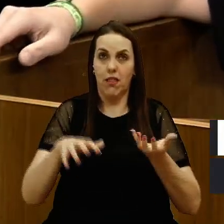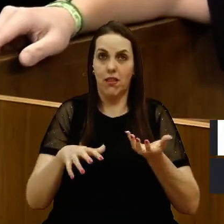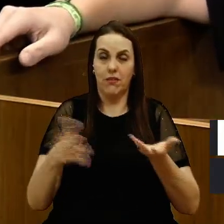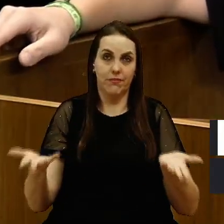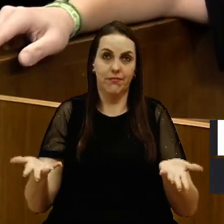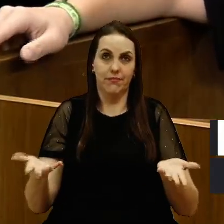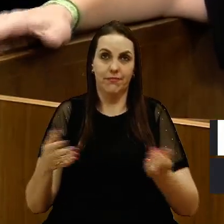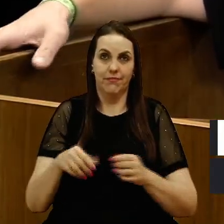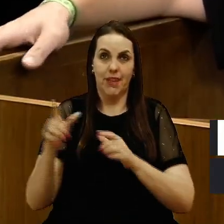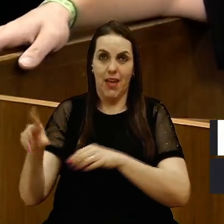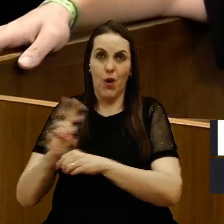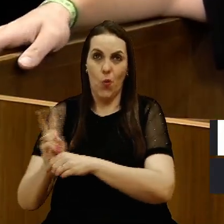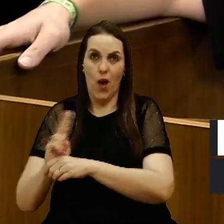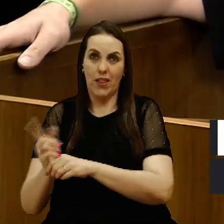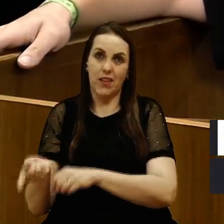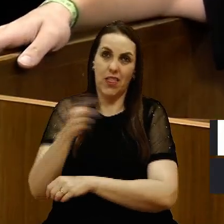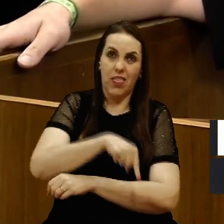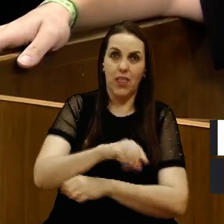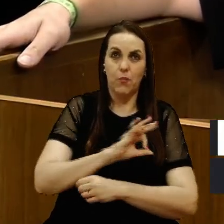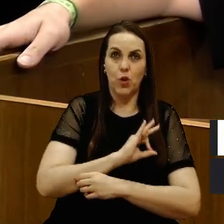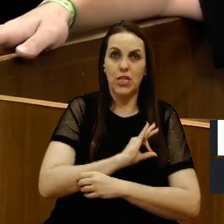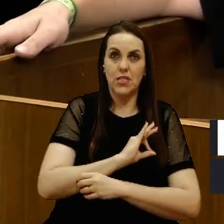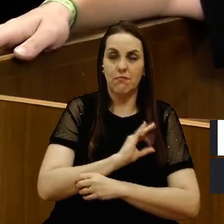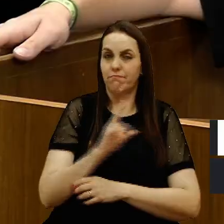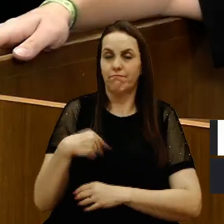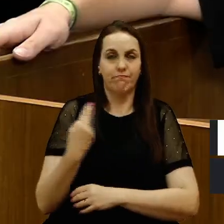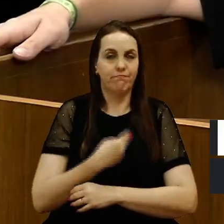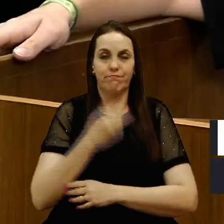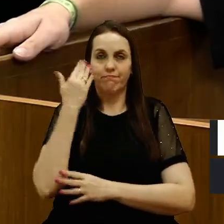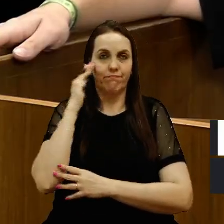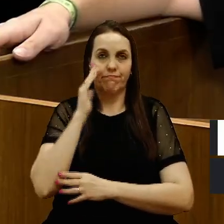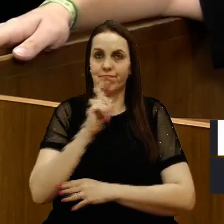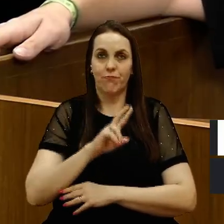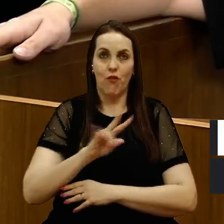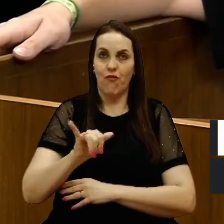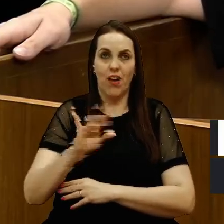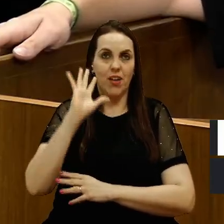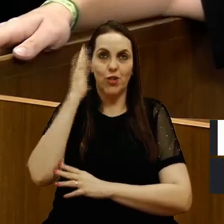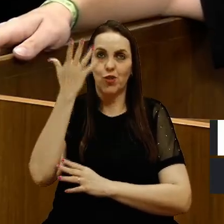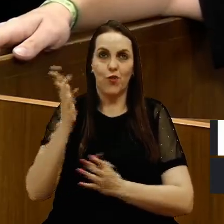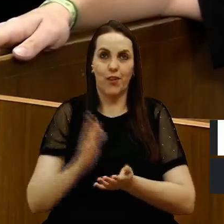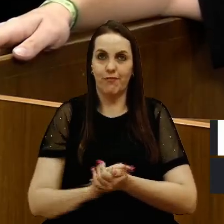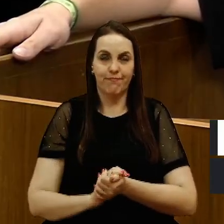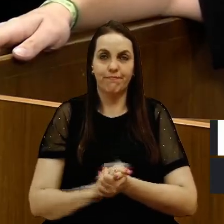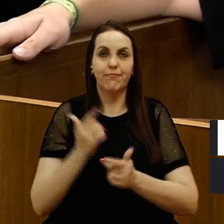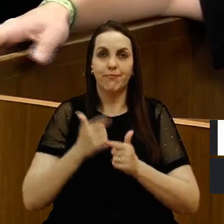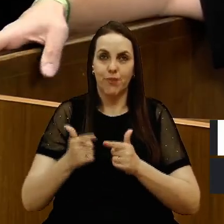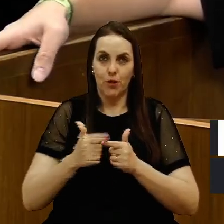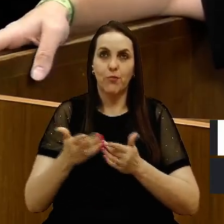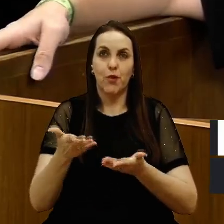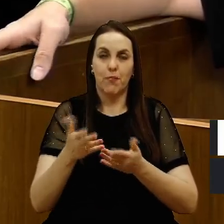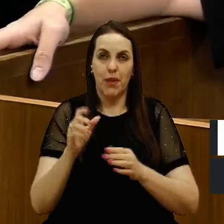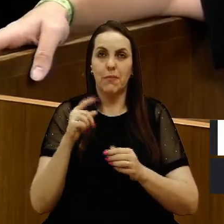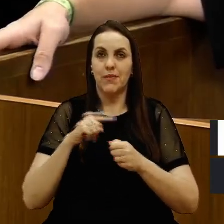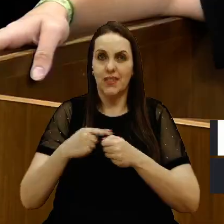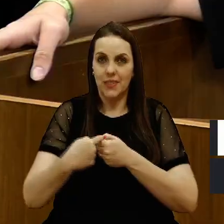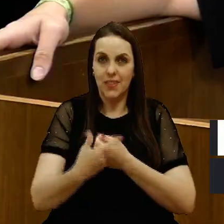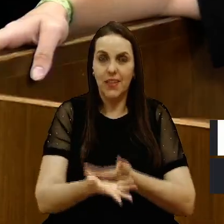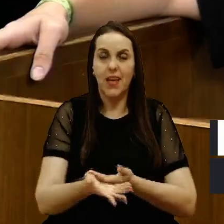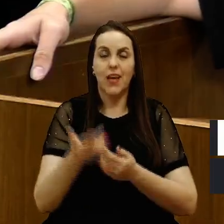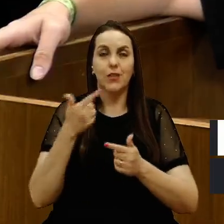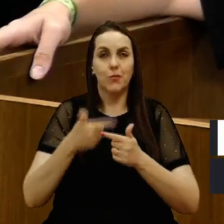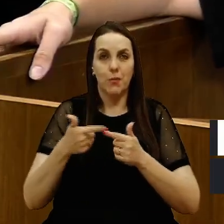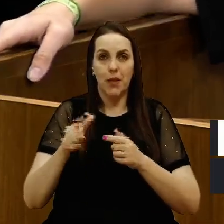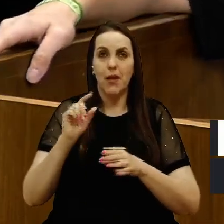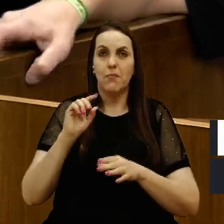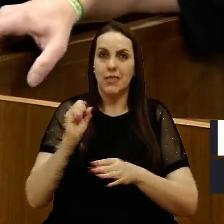se tornar polícia. Nós não achamos que isso deve acontecer, porque isso não vai resolver, de fundo, os problemas da nossa cidade, os problemas da